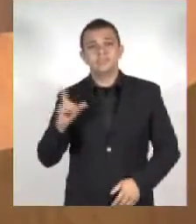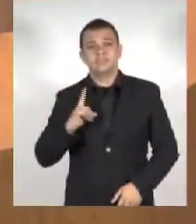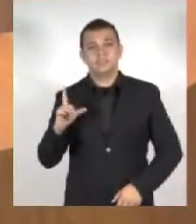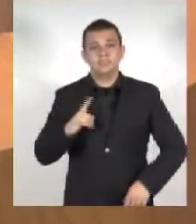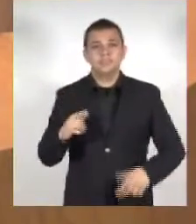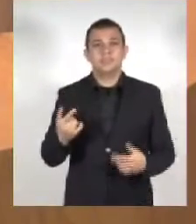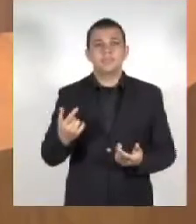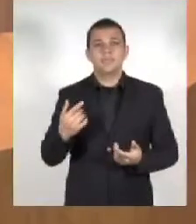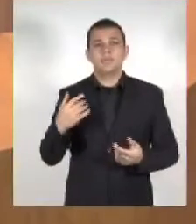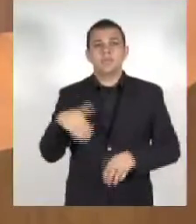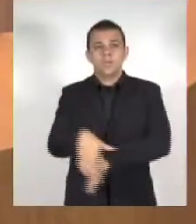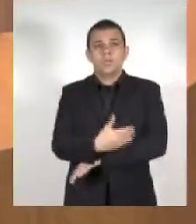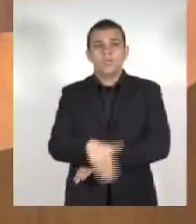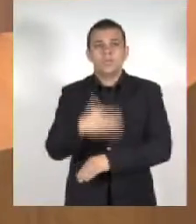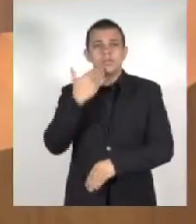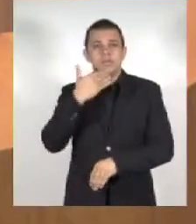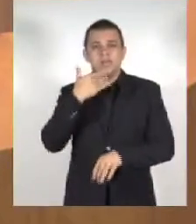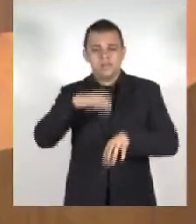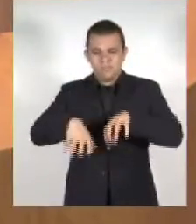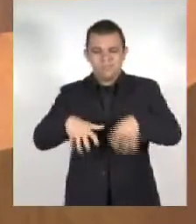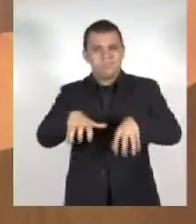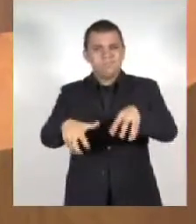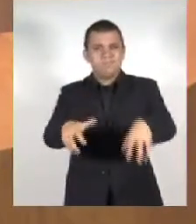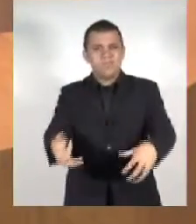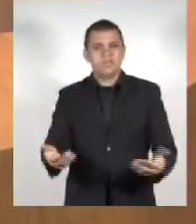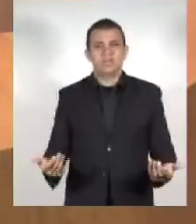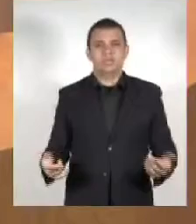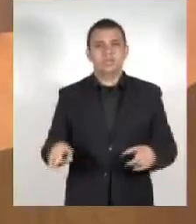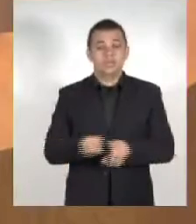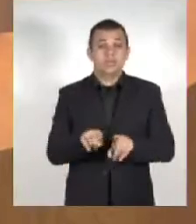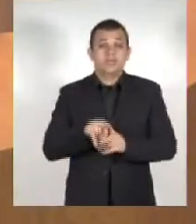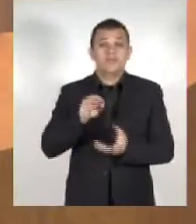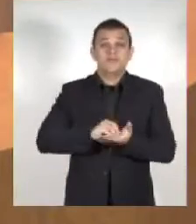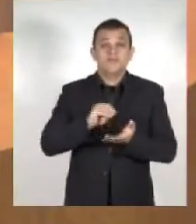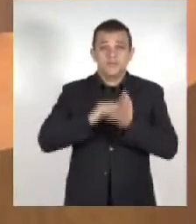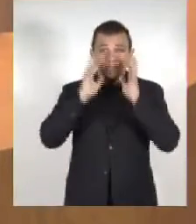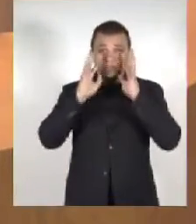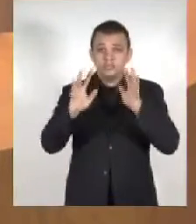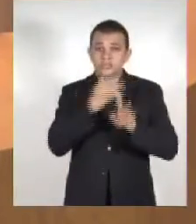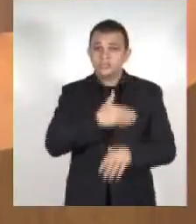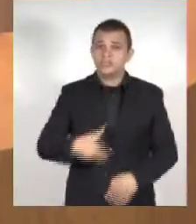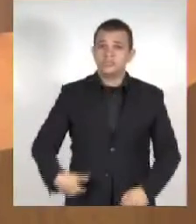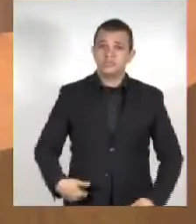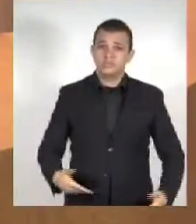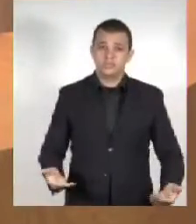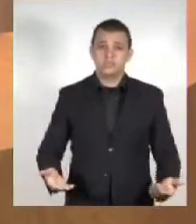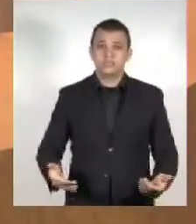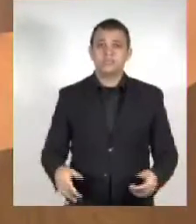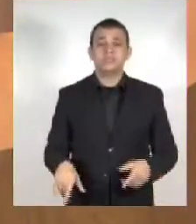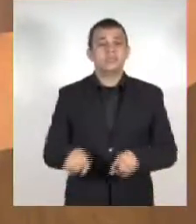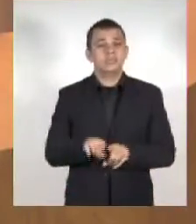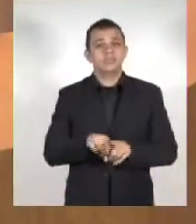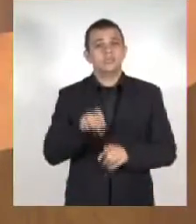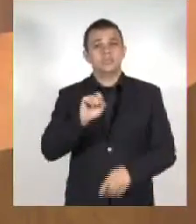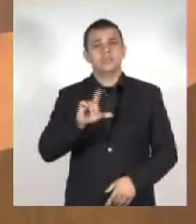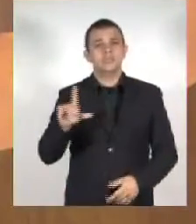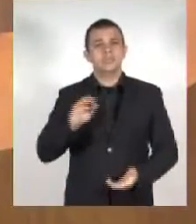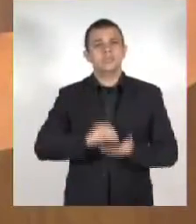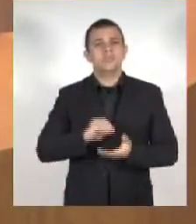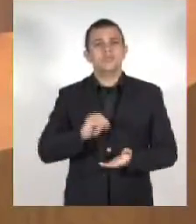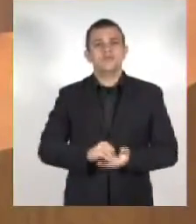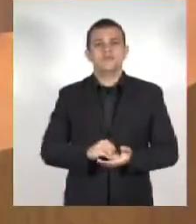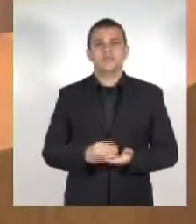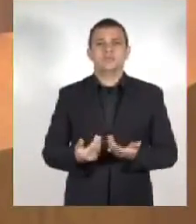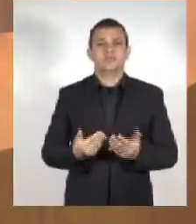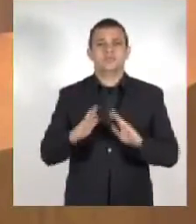ruas esburacadas, a São Luís com a falta de atenção do poder público, a São Luís com a falta de